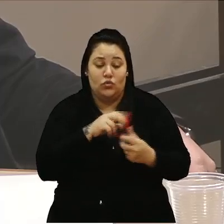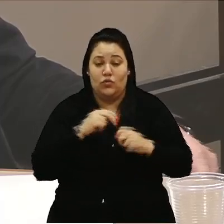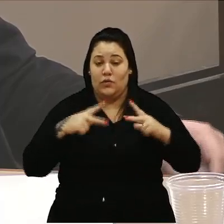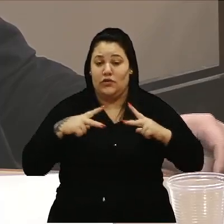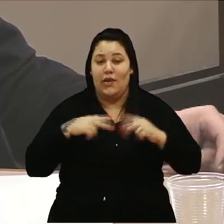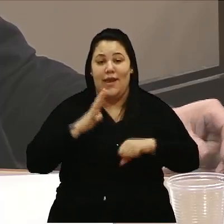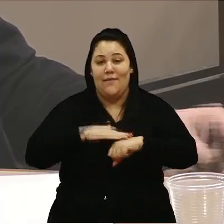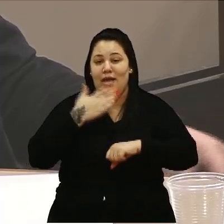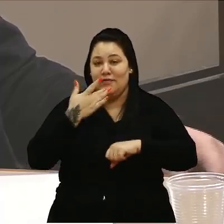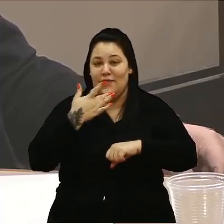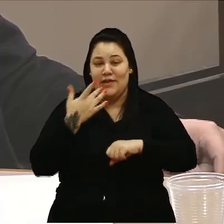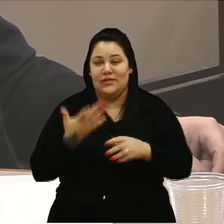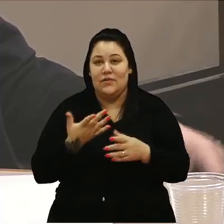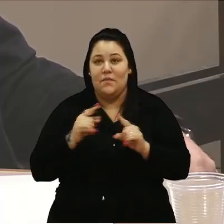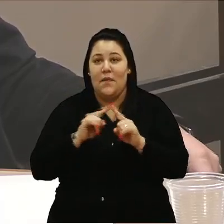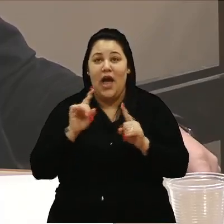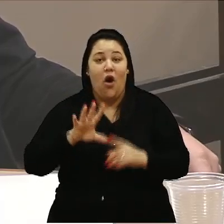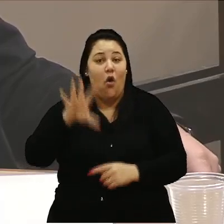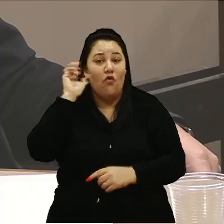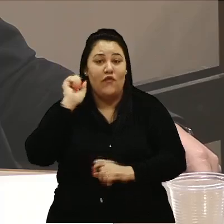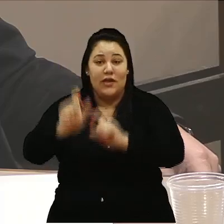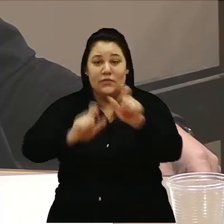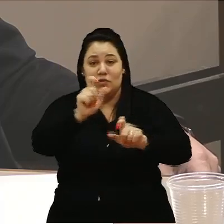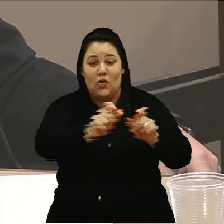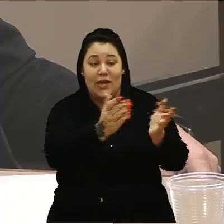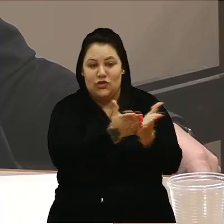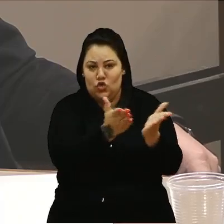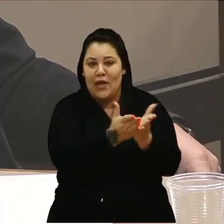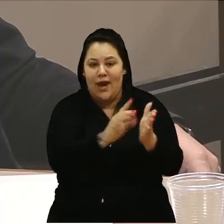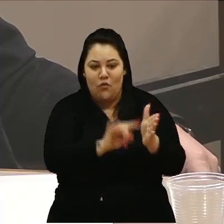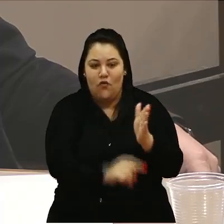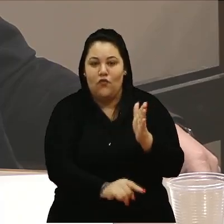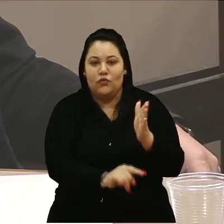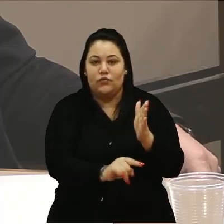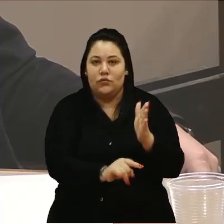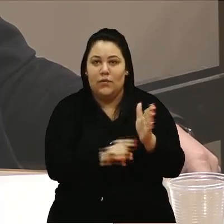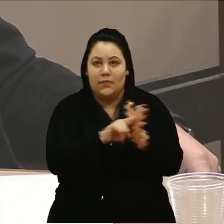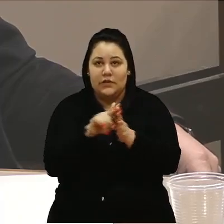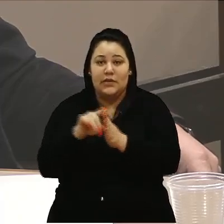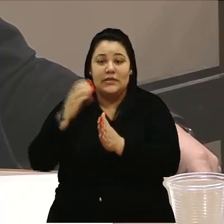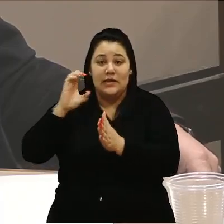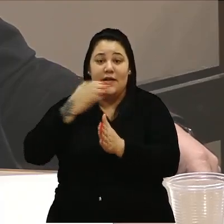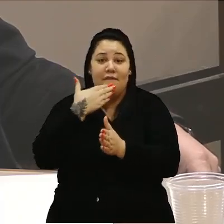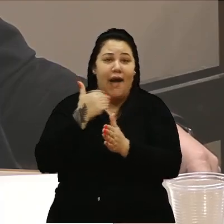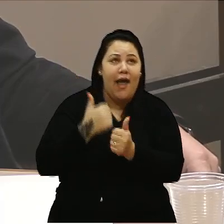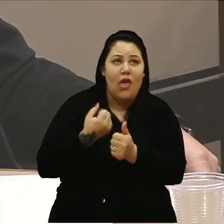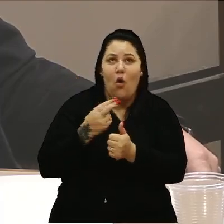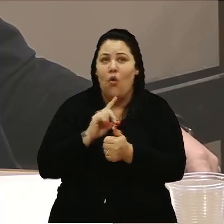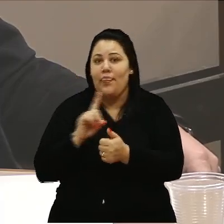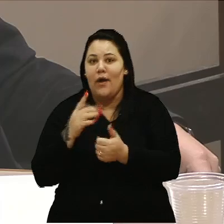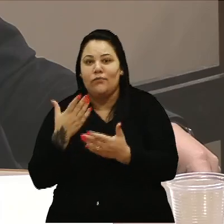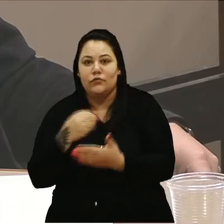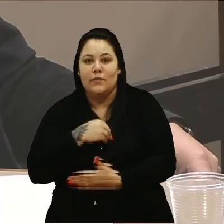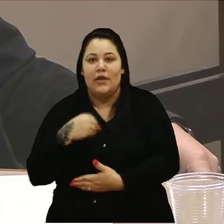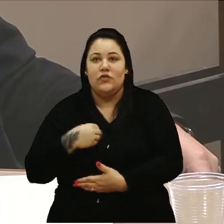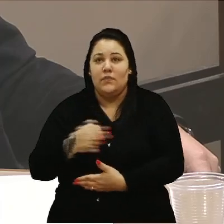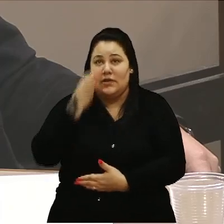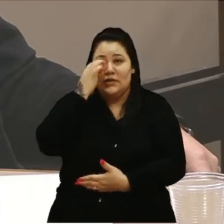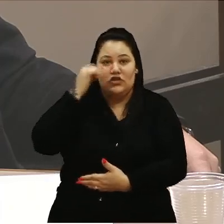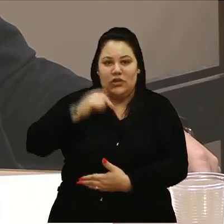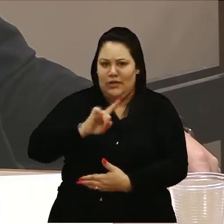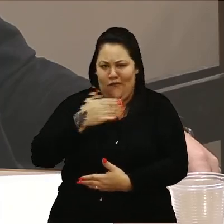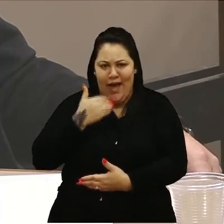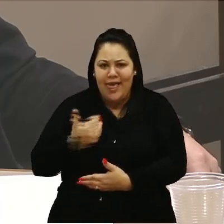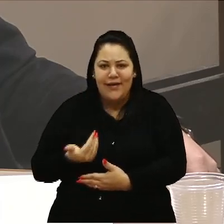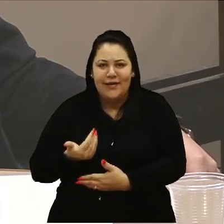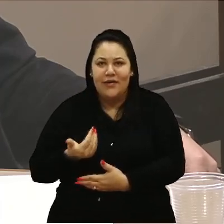mais fácil, mas ouvir, as pessoas que estudaram, porque aí a esquerda tem que se decidir se a ciência vale ou não vale. Desses médicos que estavam aqui ontem, então não vale.